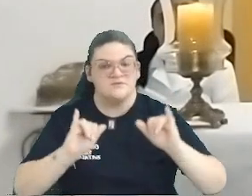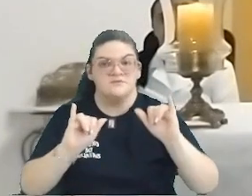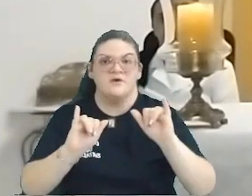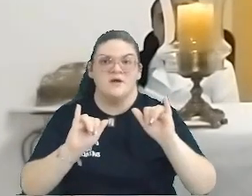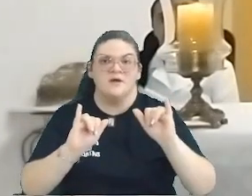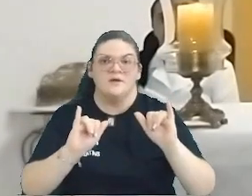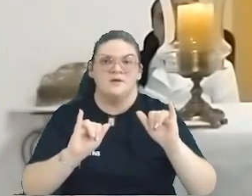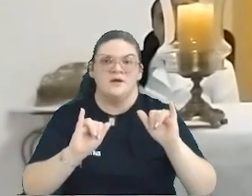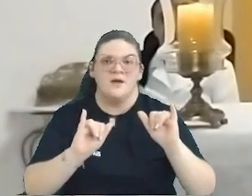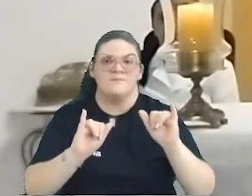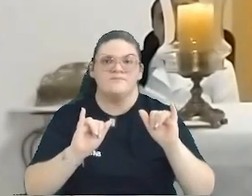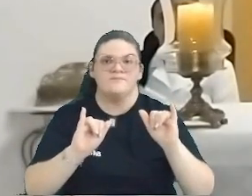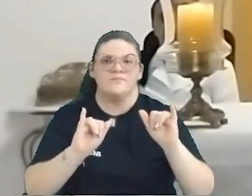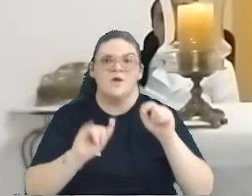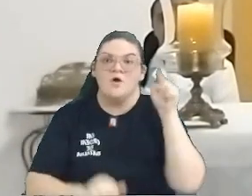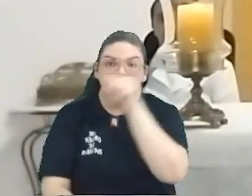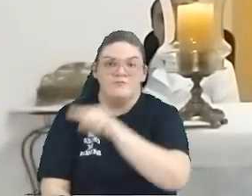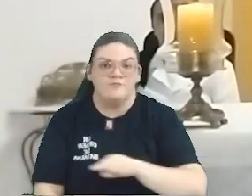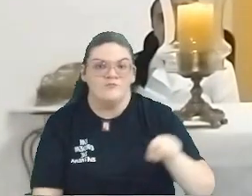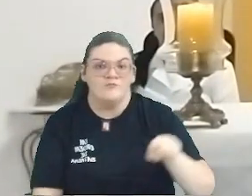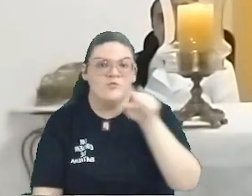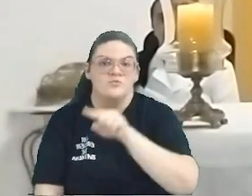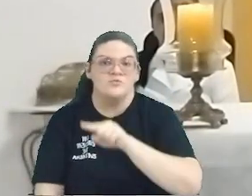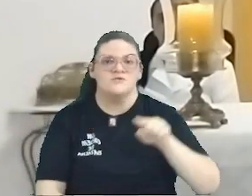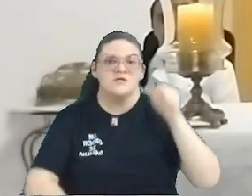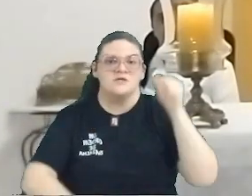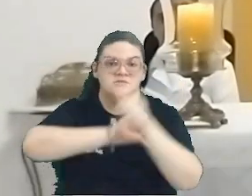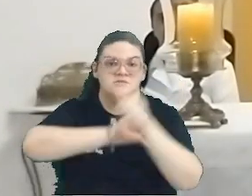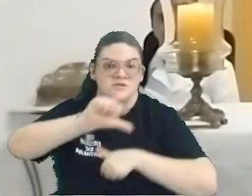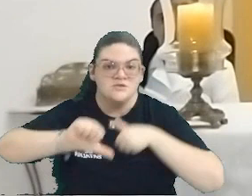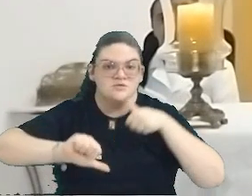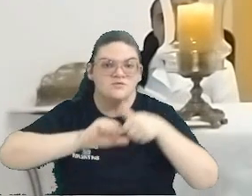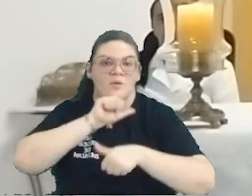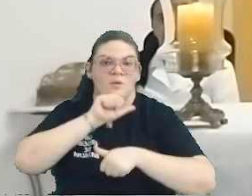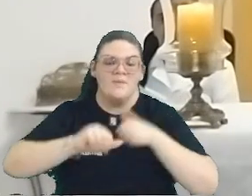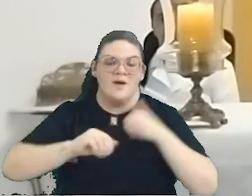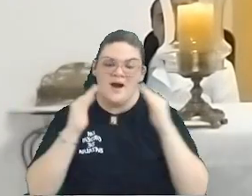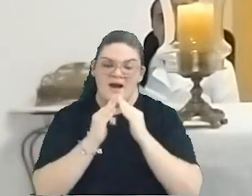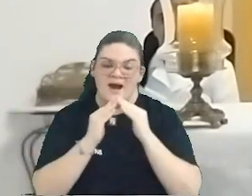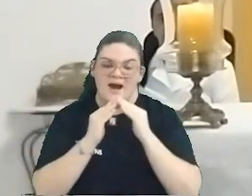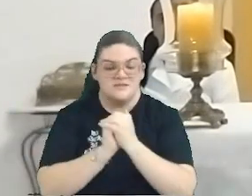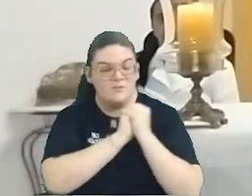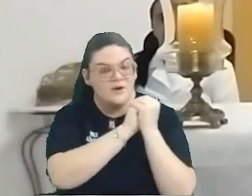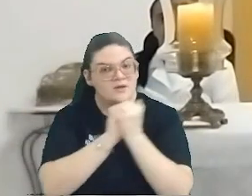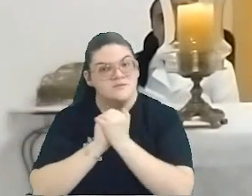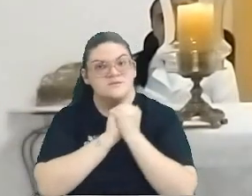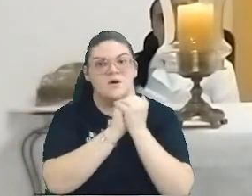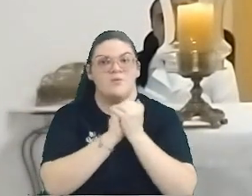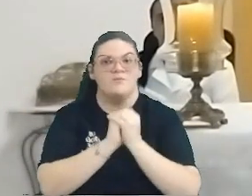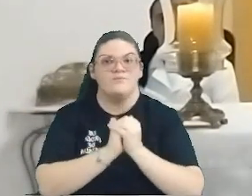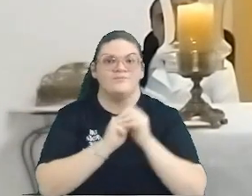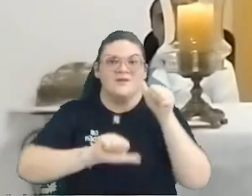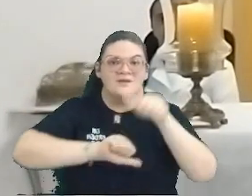àqueles que ali estavam: vocês transformaram a casa de oração em casa